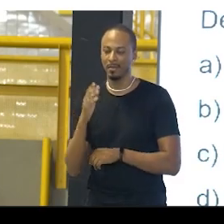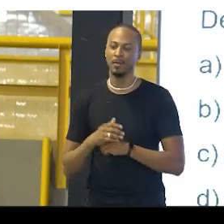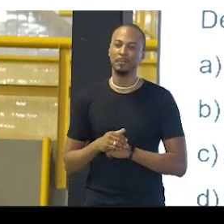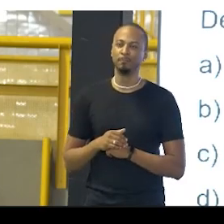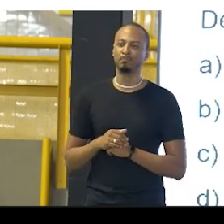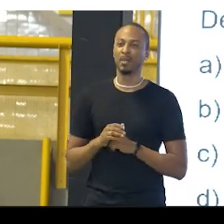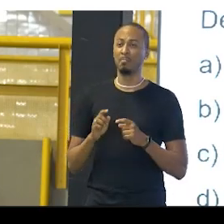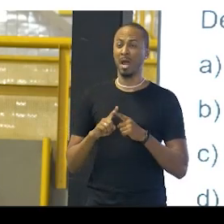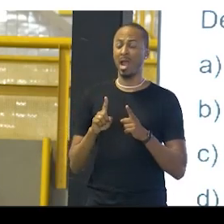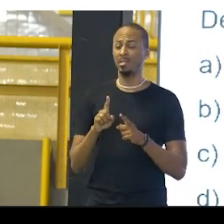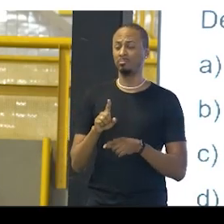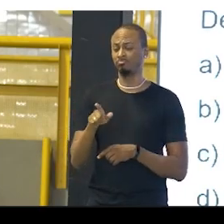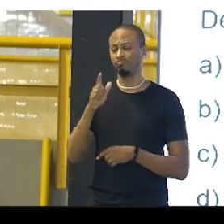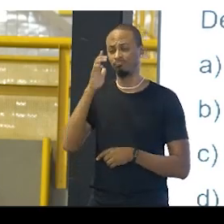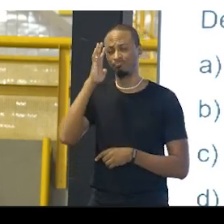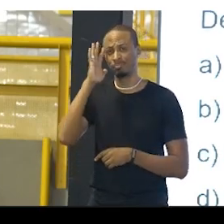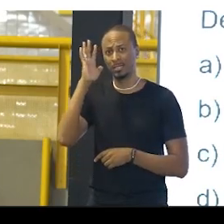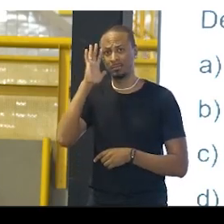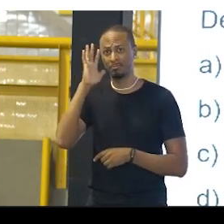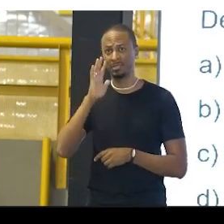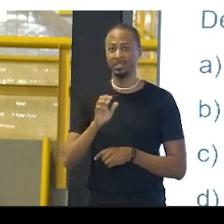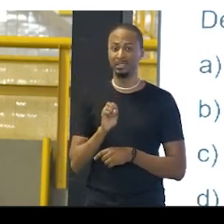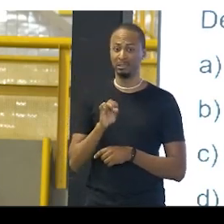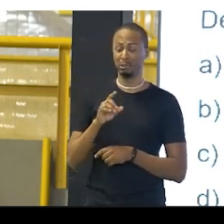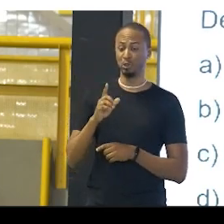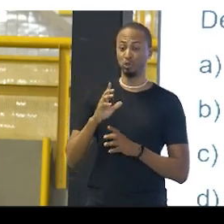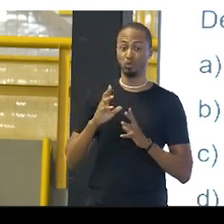que ter em casa, tá bom?